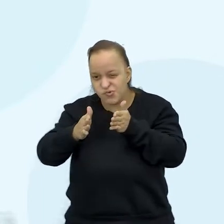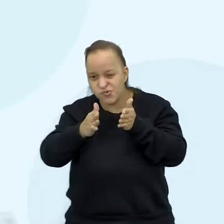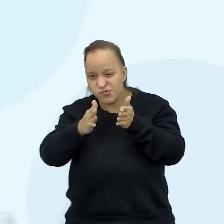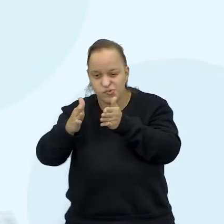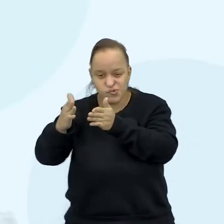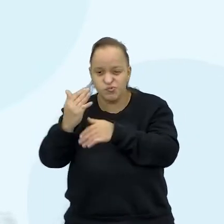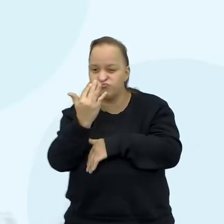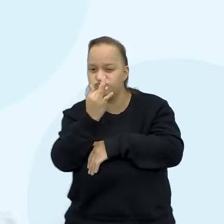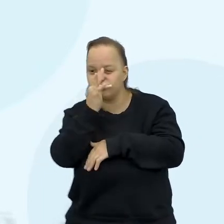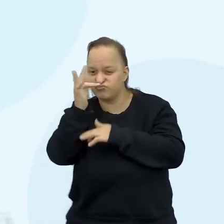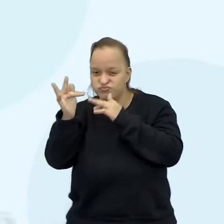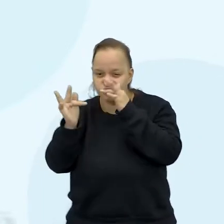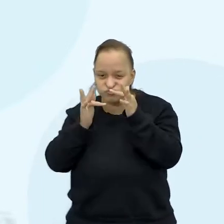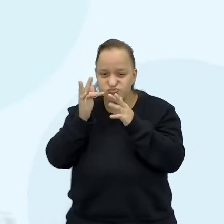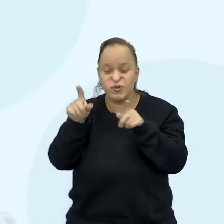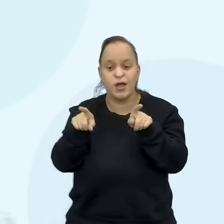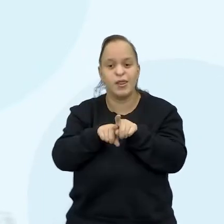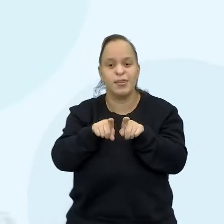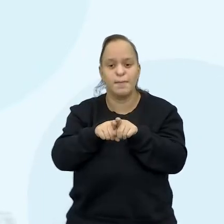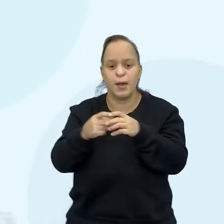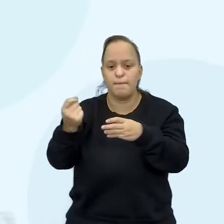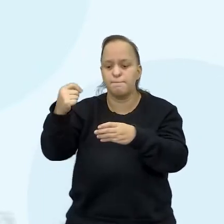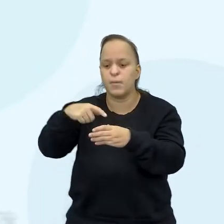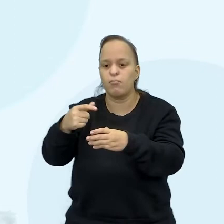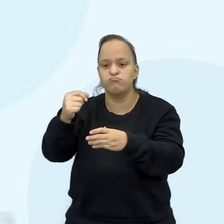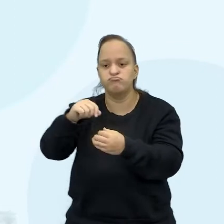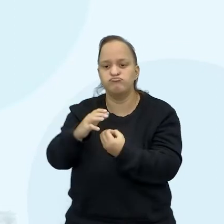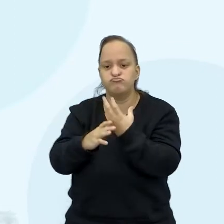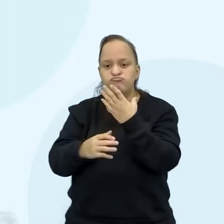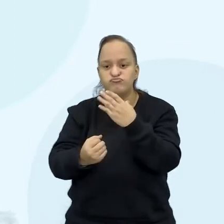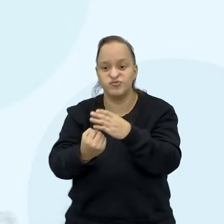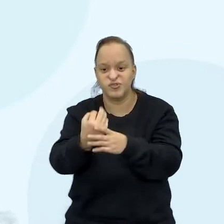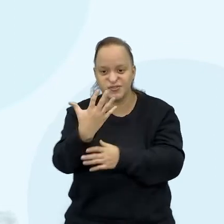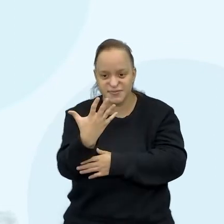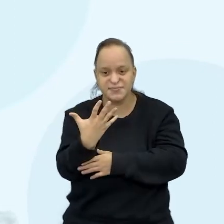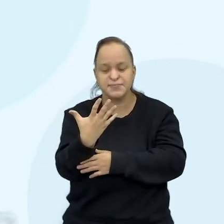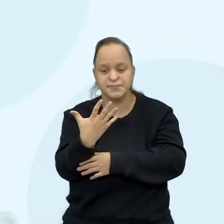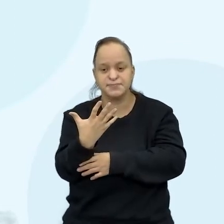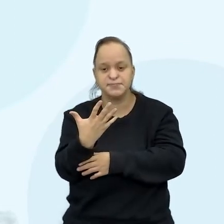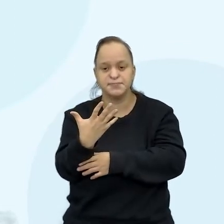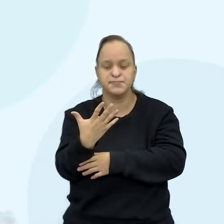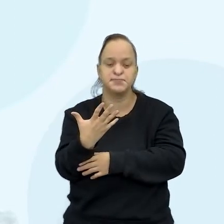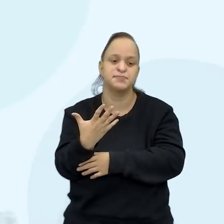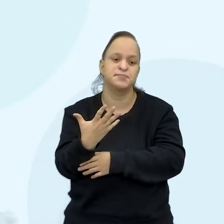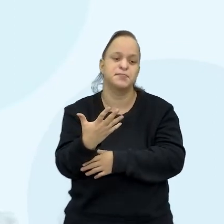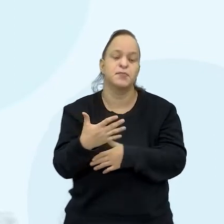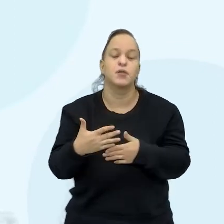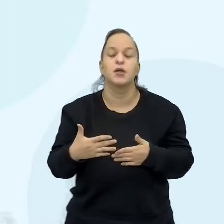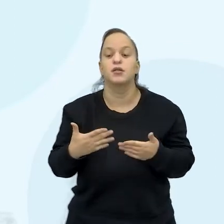horta. Então, só lembrando aqui para vocês, a gente vai trabalhar o